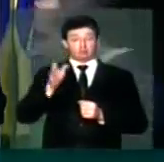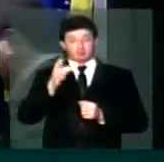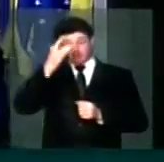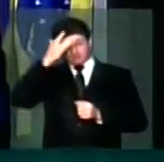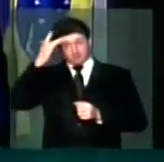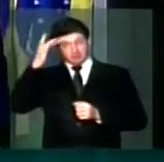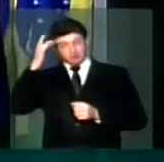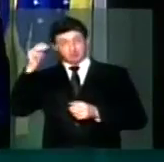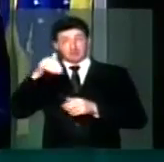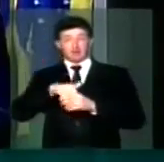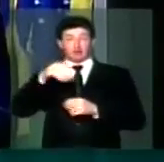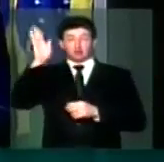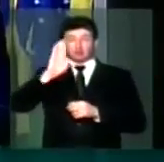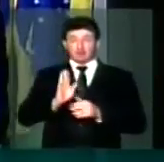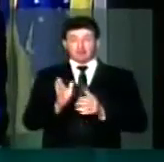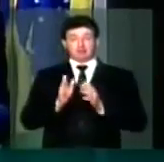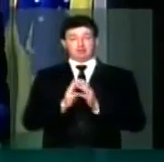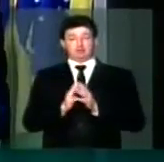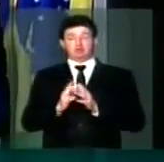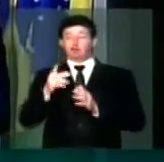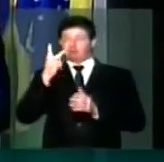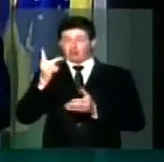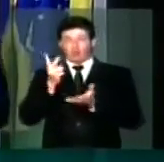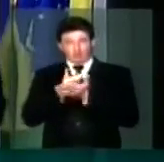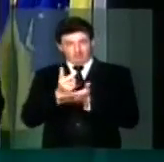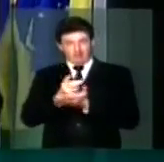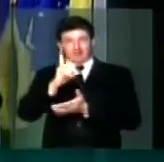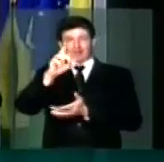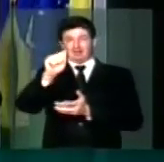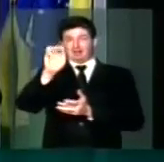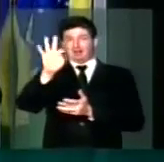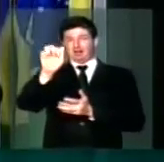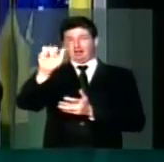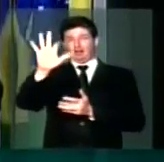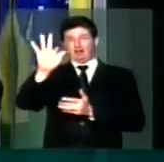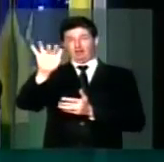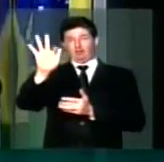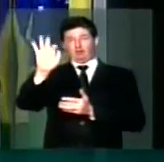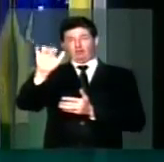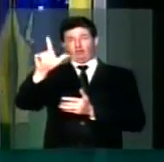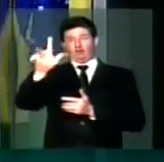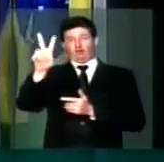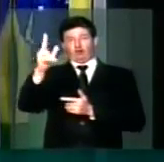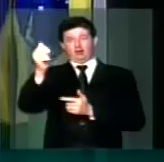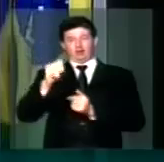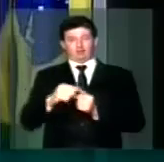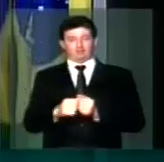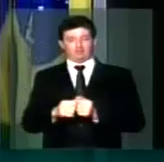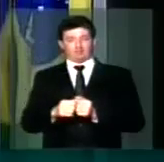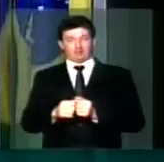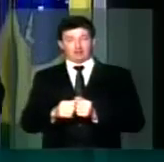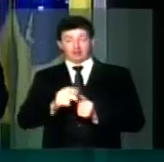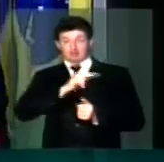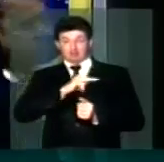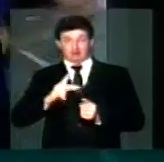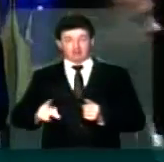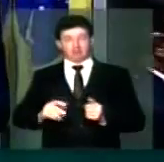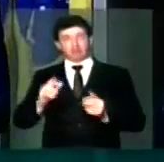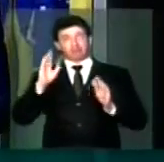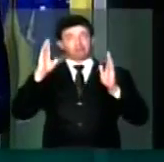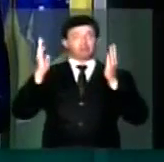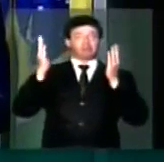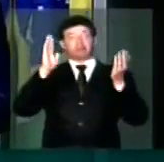54% dos eleitores brasileiros, segundo o mesmo Datafolha. A presidente é indecisa